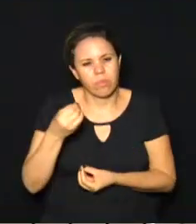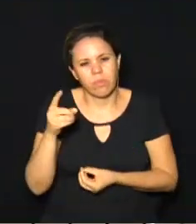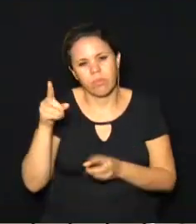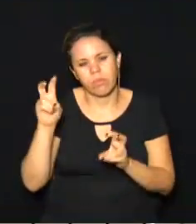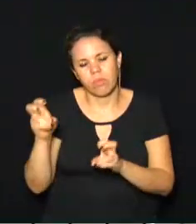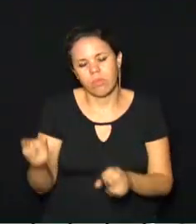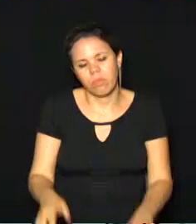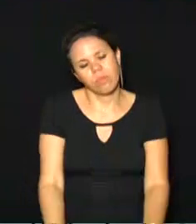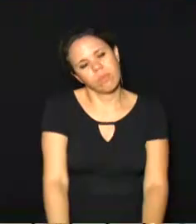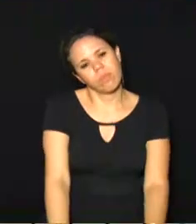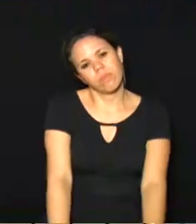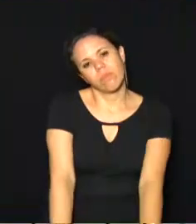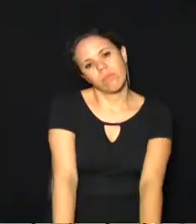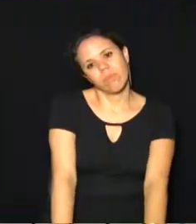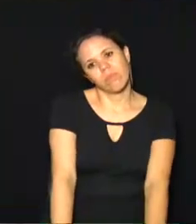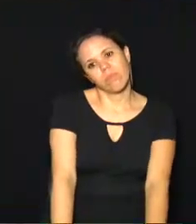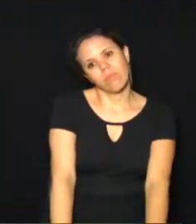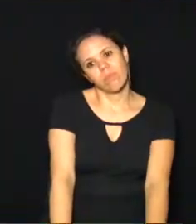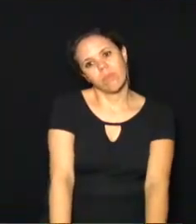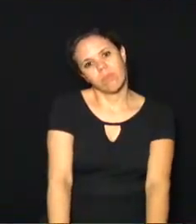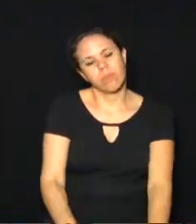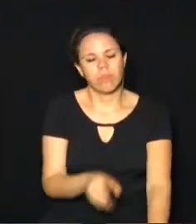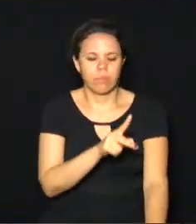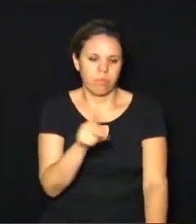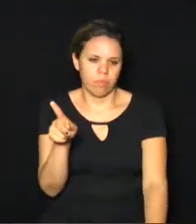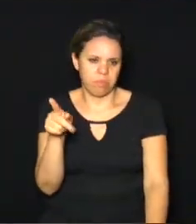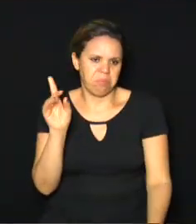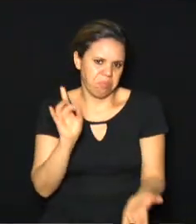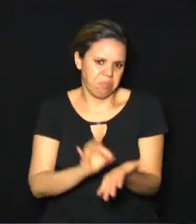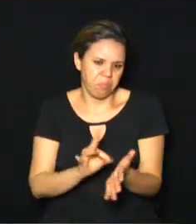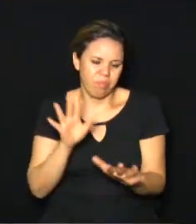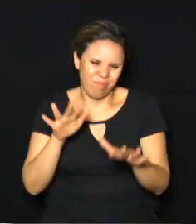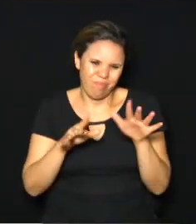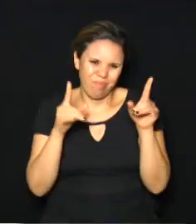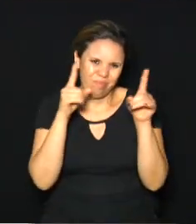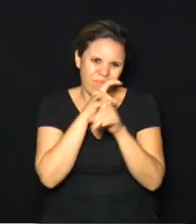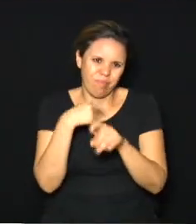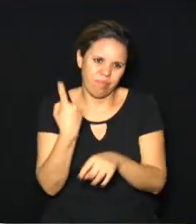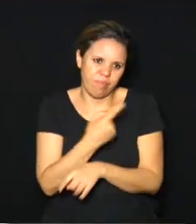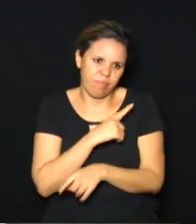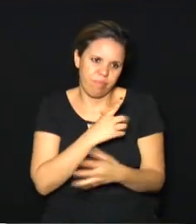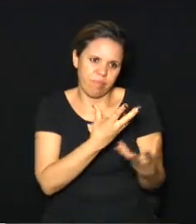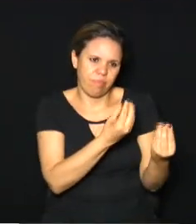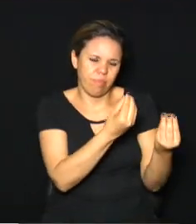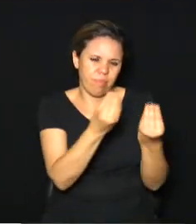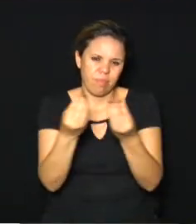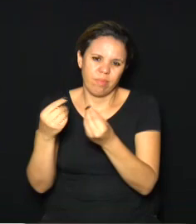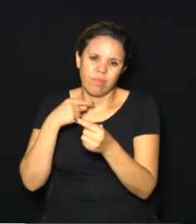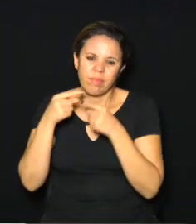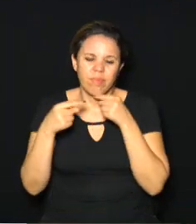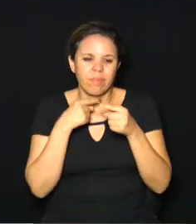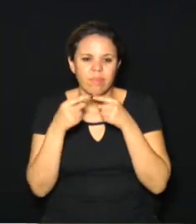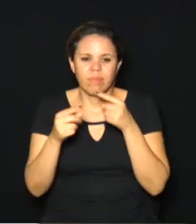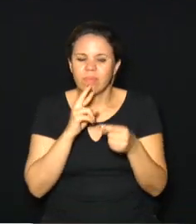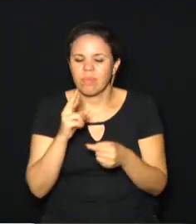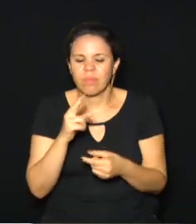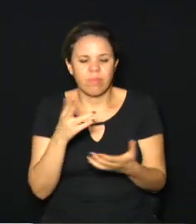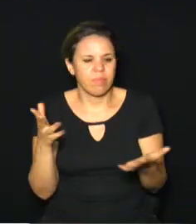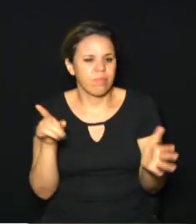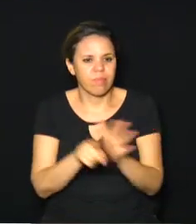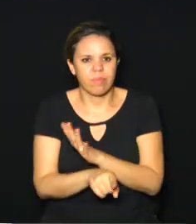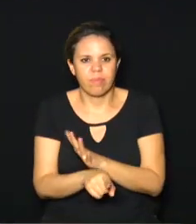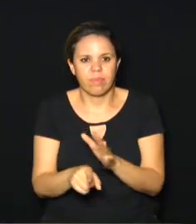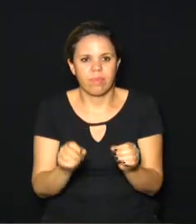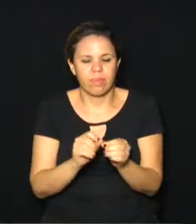assunto. Olha, presidente, realmente é complicado, né? Nós temos muitas perguntas e respostas, eu acho que a